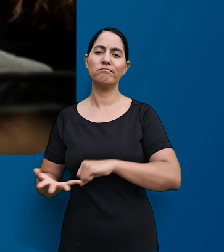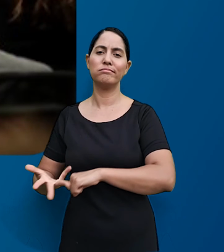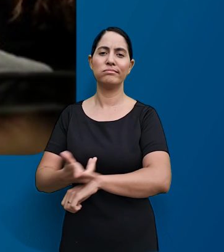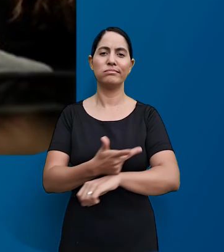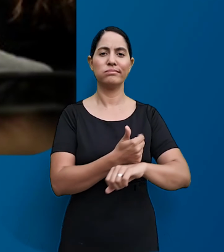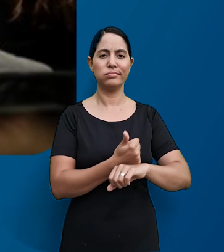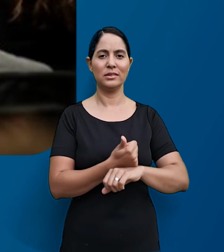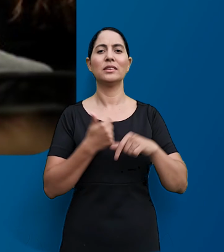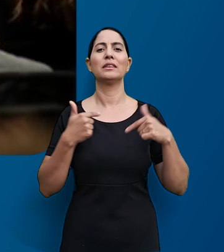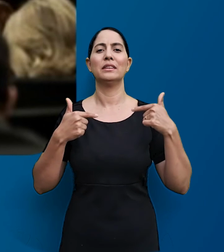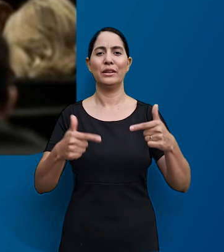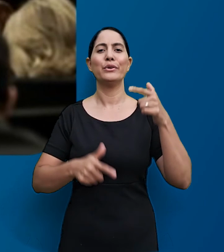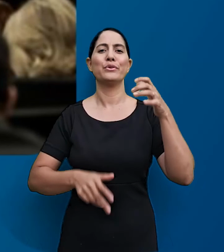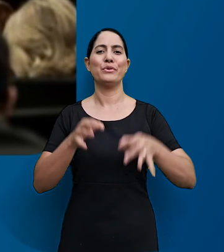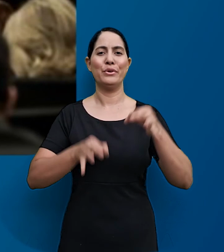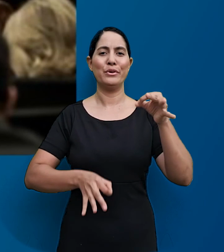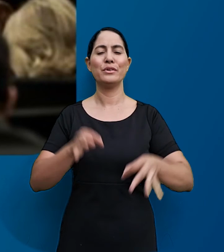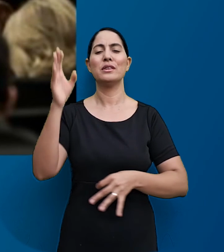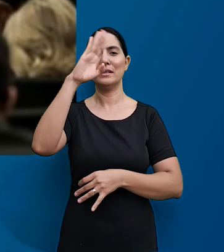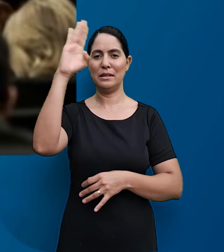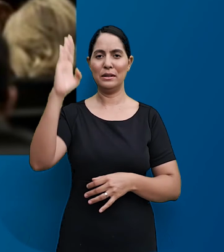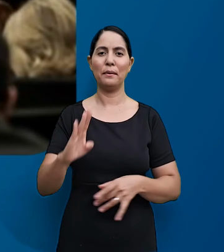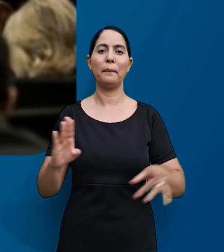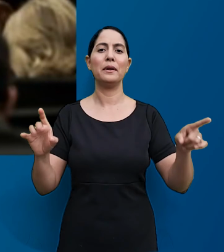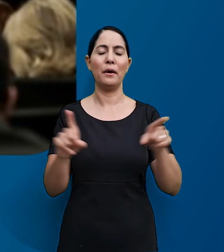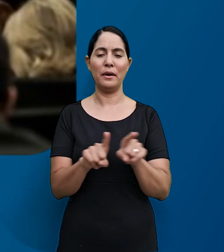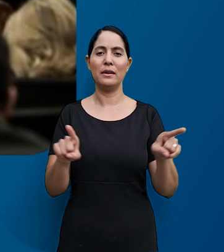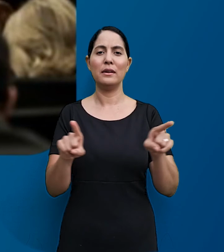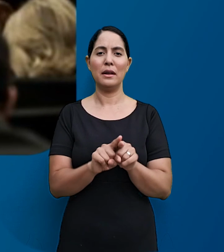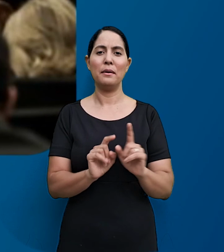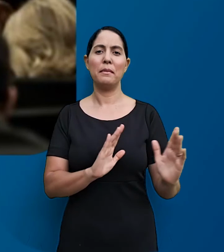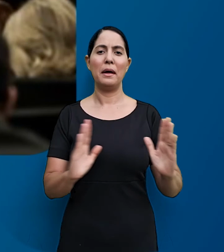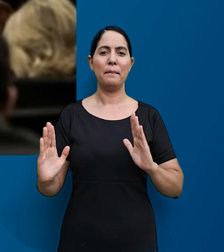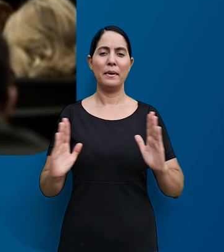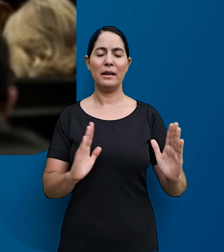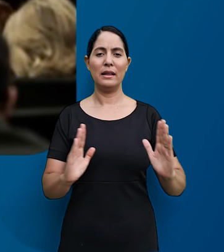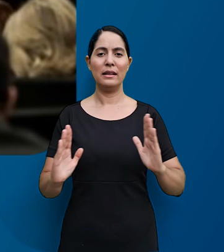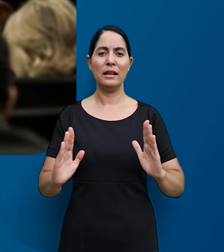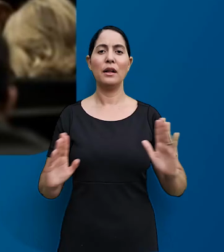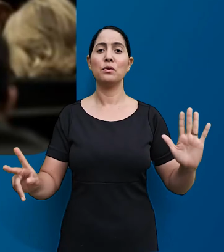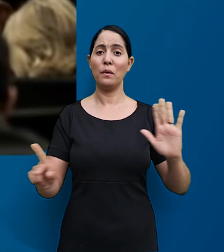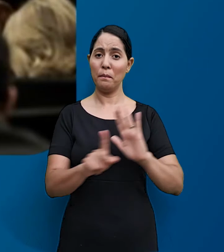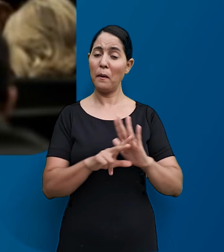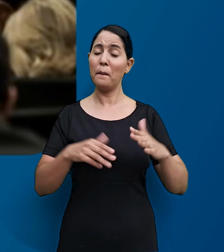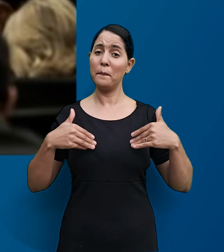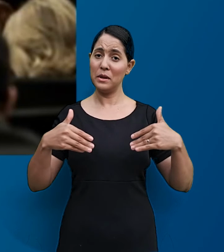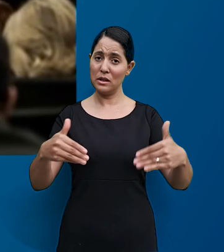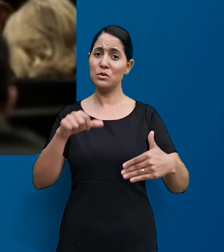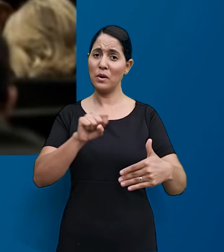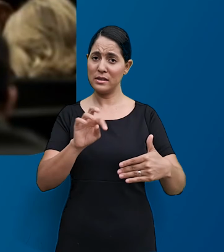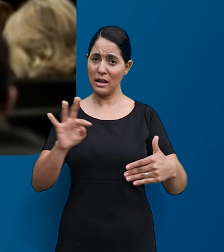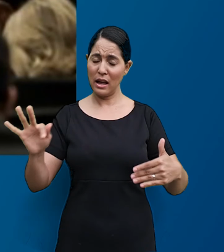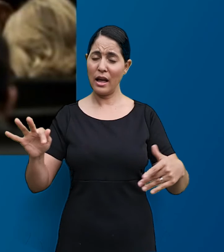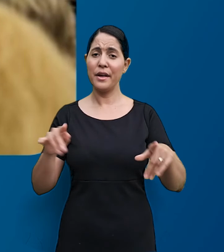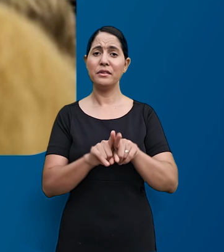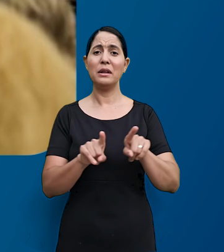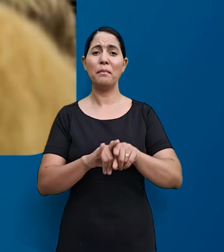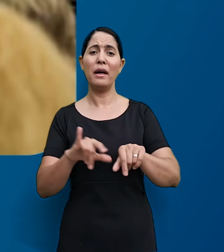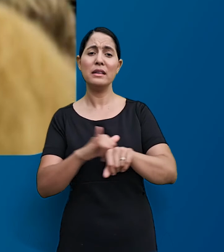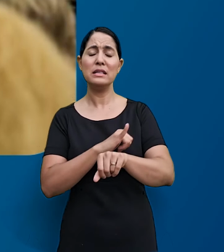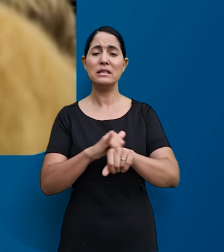o aperfeiçoamento do sistema de justiça brasileiro, tais como a adoção de mandato definido para os ministros do STF, a avaliação